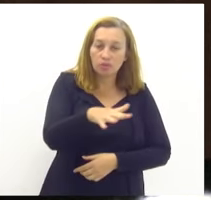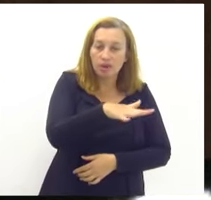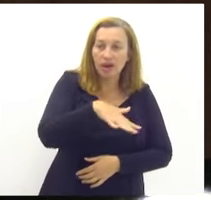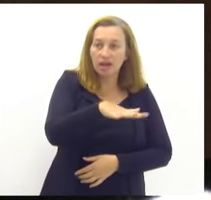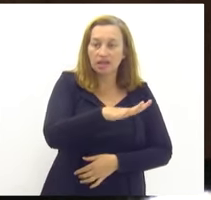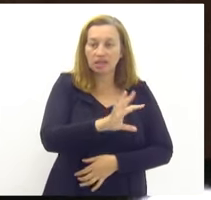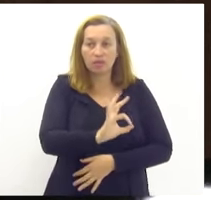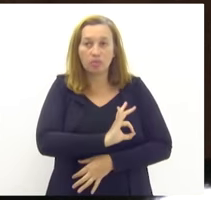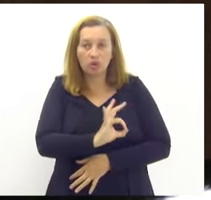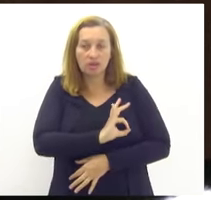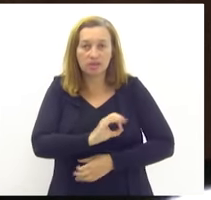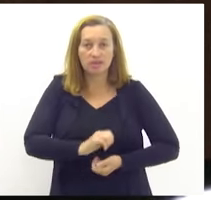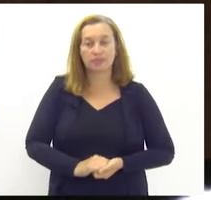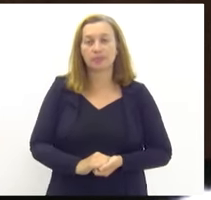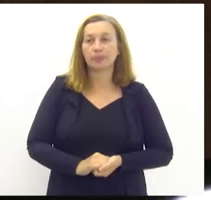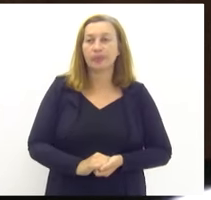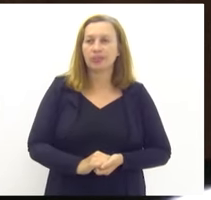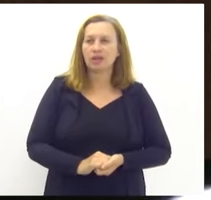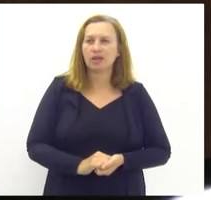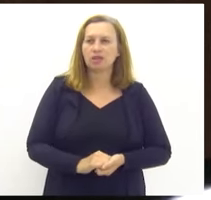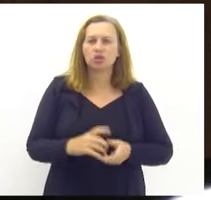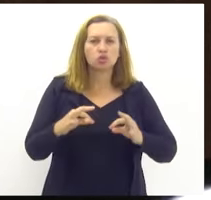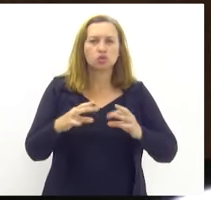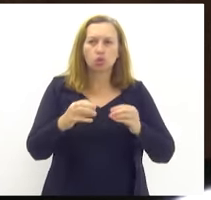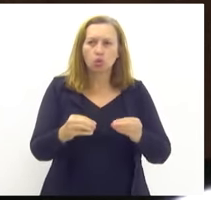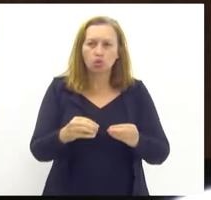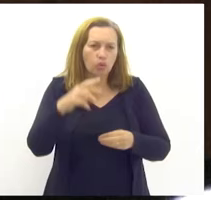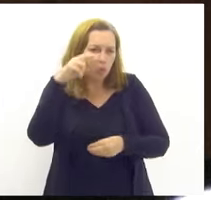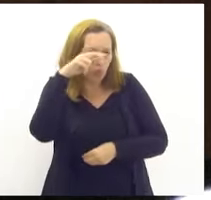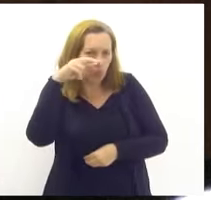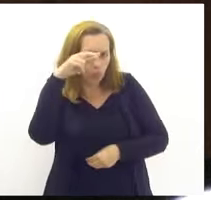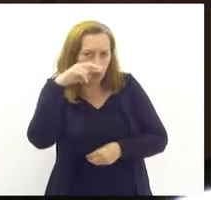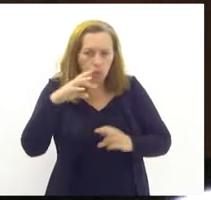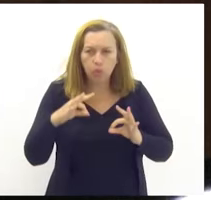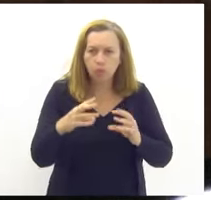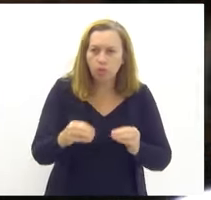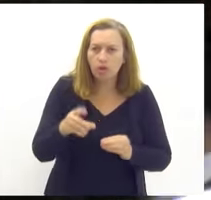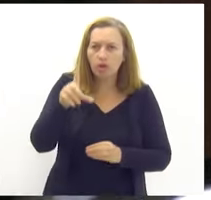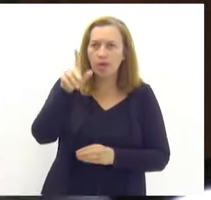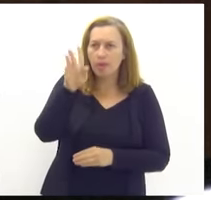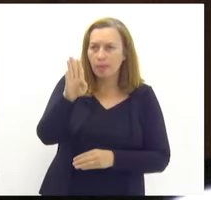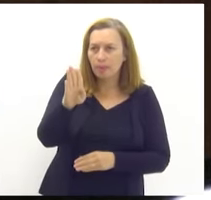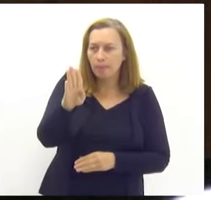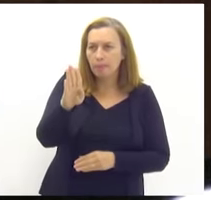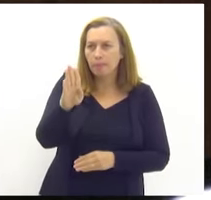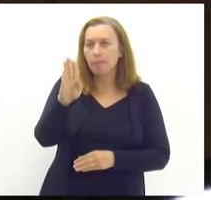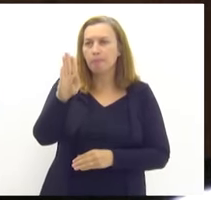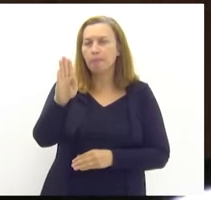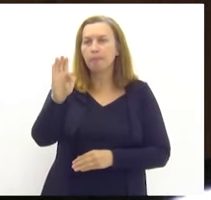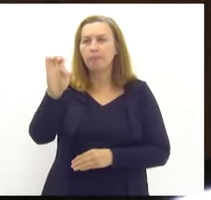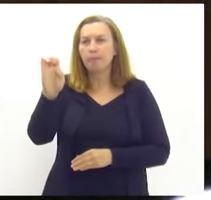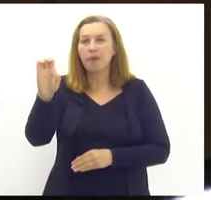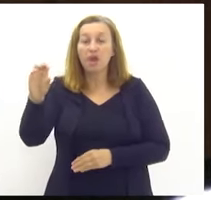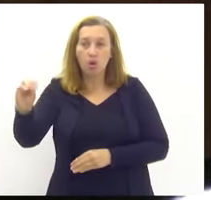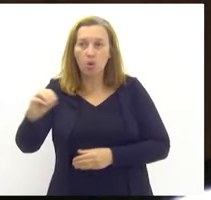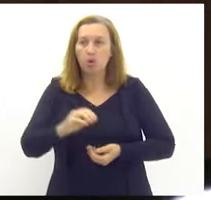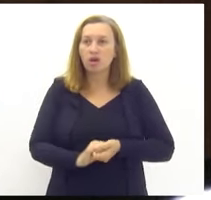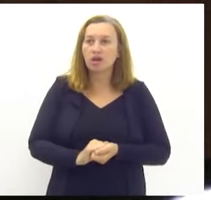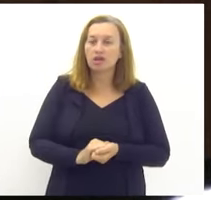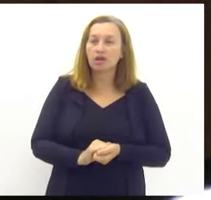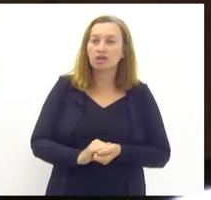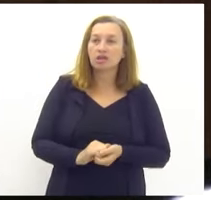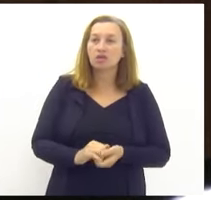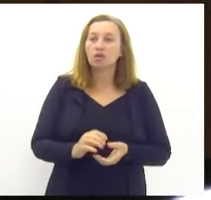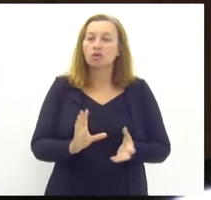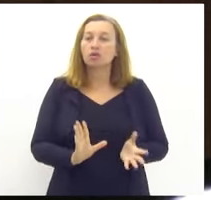po na na cidade da polícia foi feito todo o BO toda aquela parte de ocorrência e simplesmente enquanto a carga estava